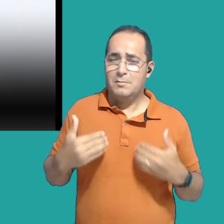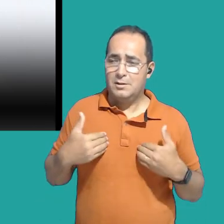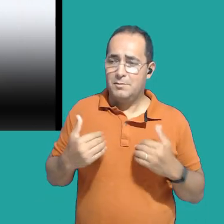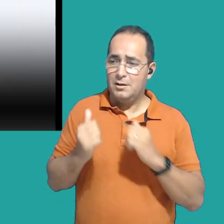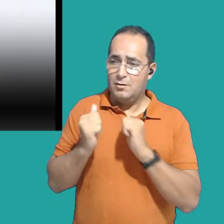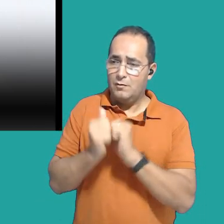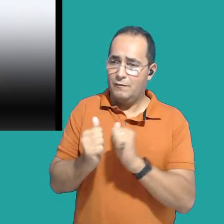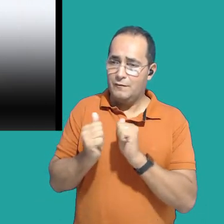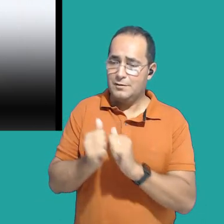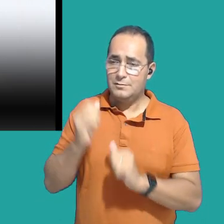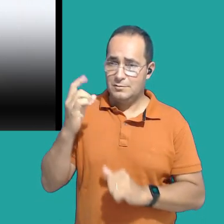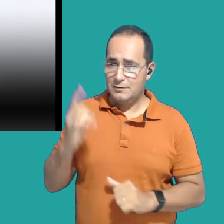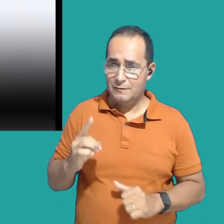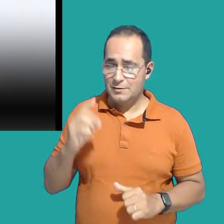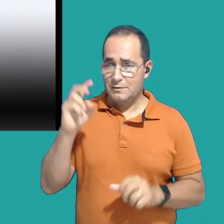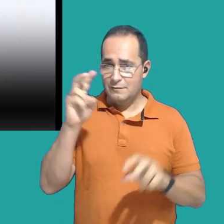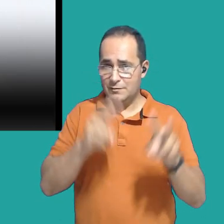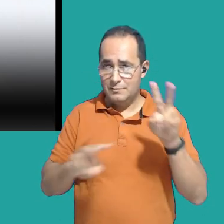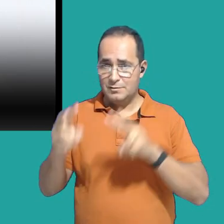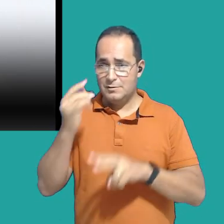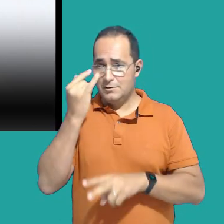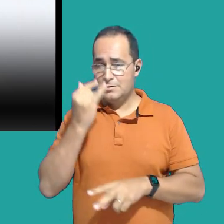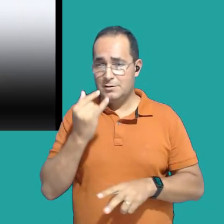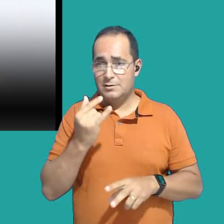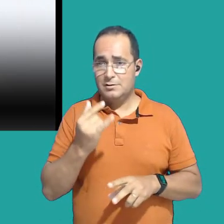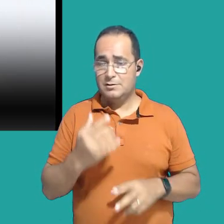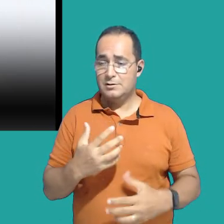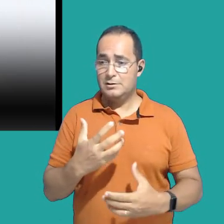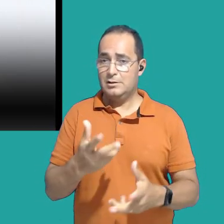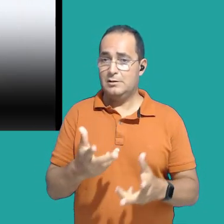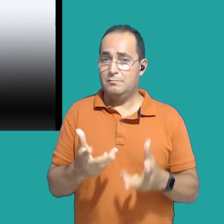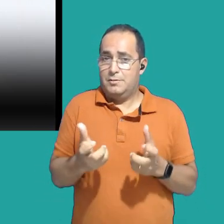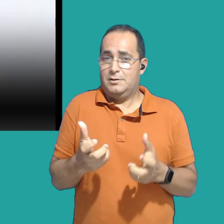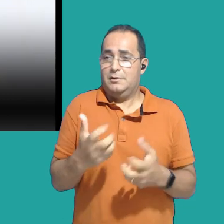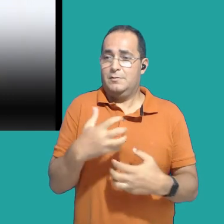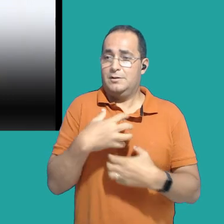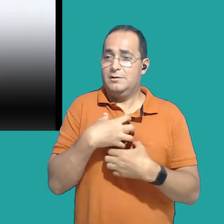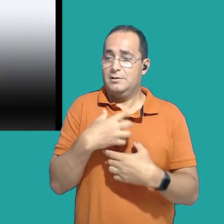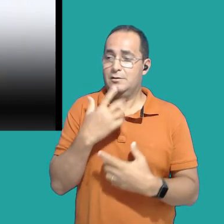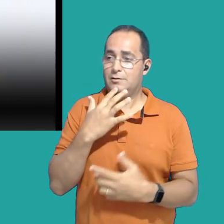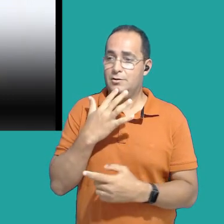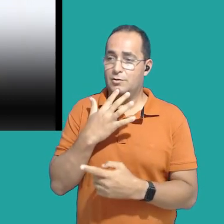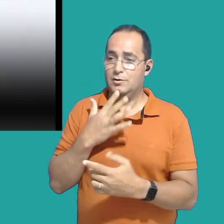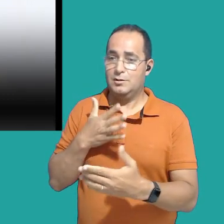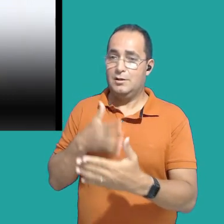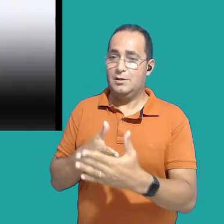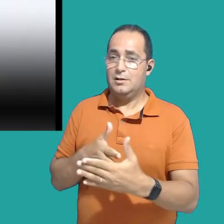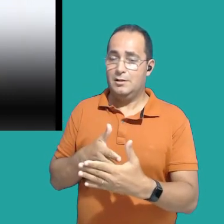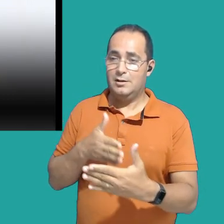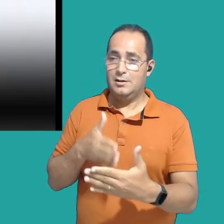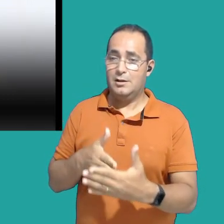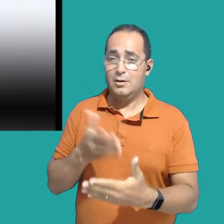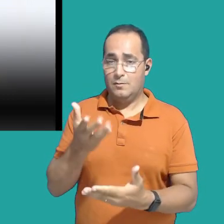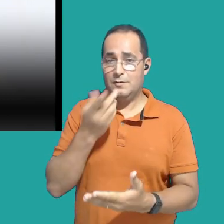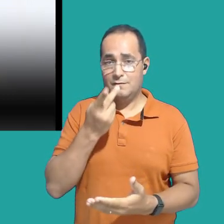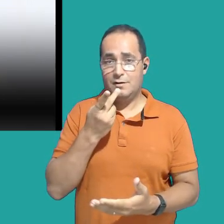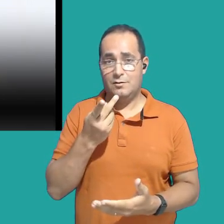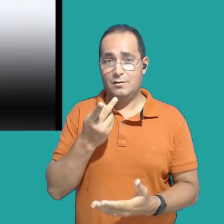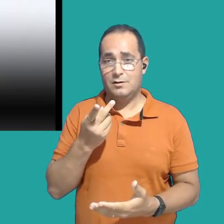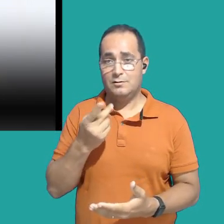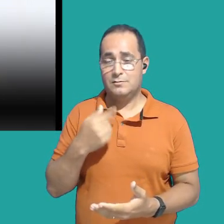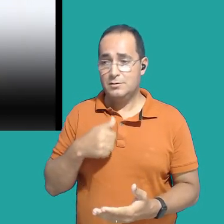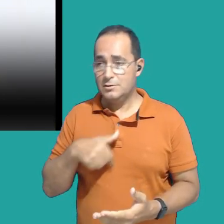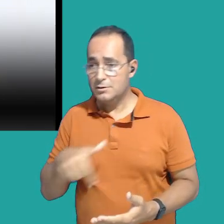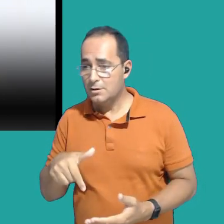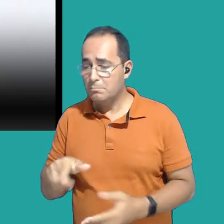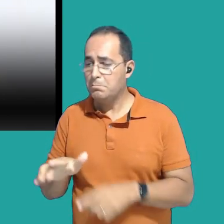a minha convivência com pessoas com deficiência visual gera essa sensibilidade e quebra essa barreira, como você falou mesmo,